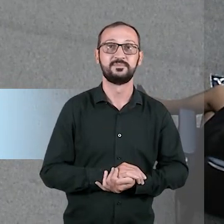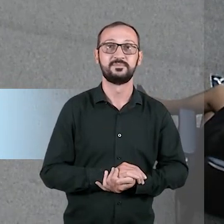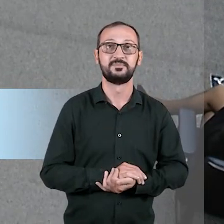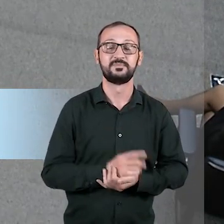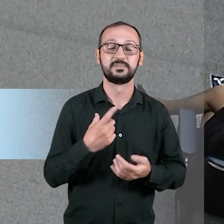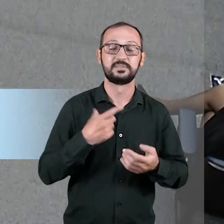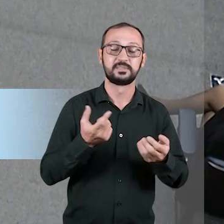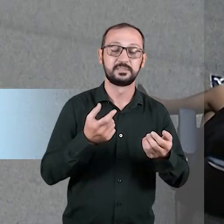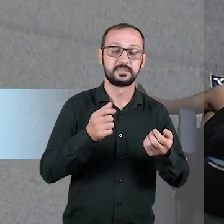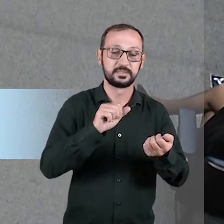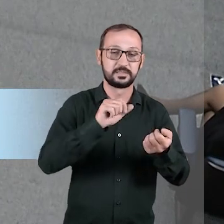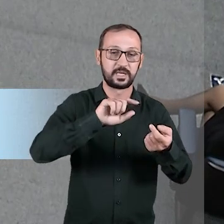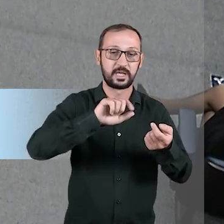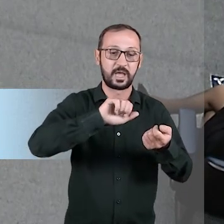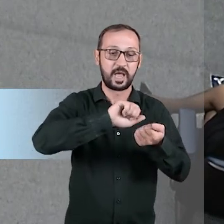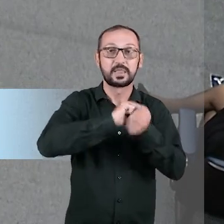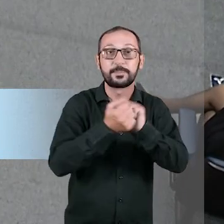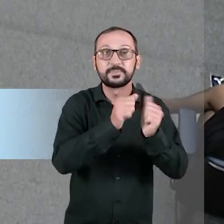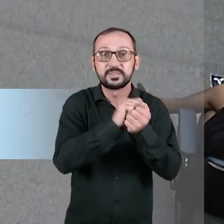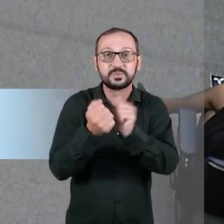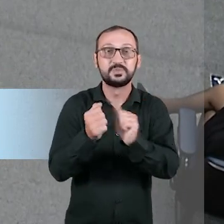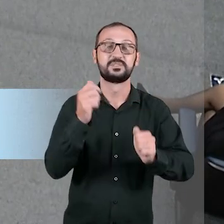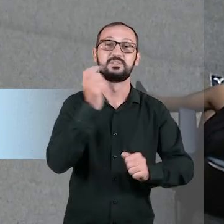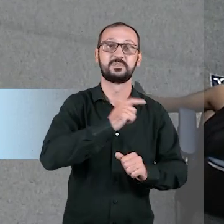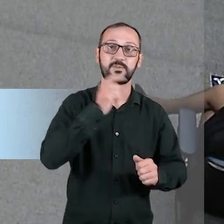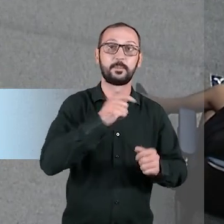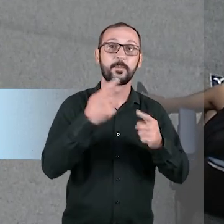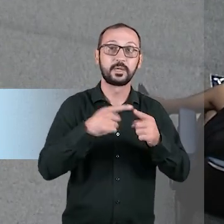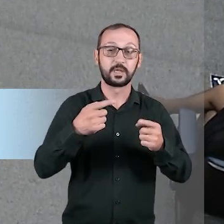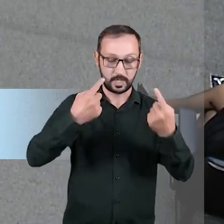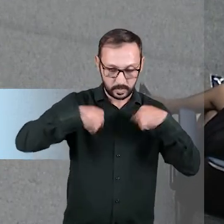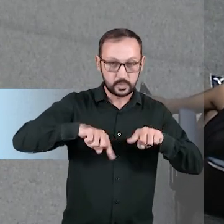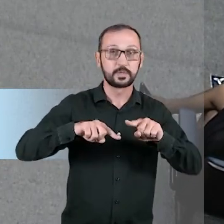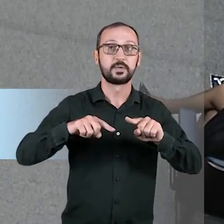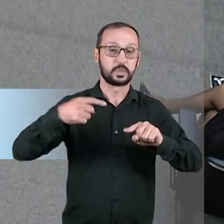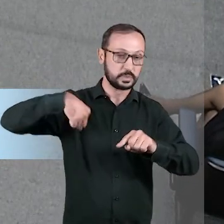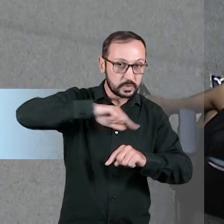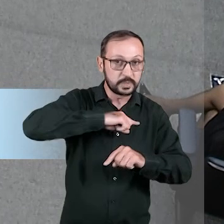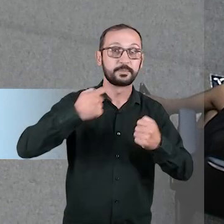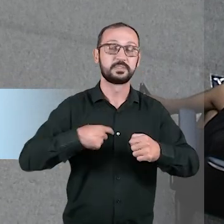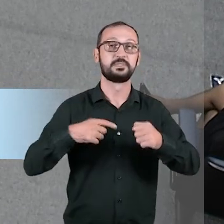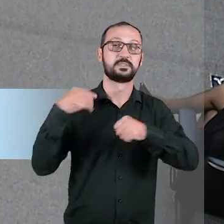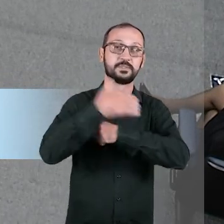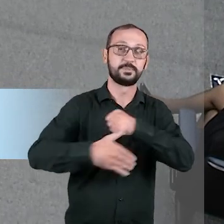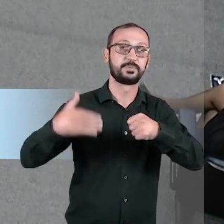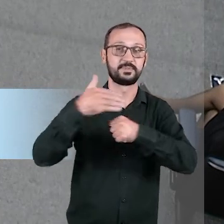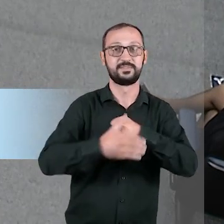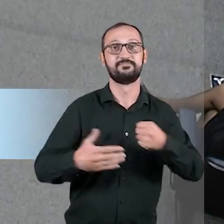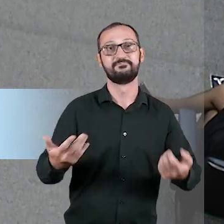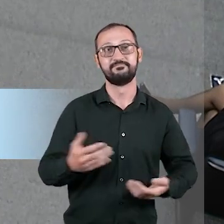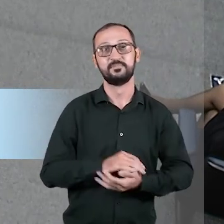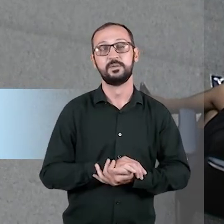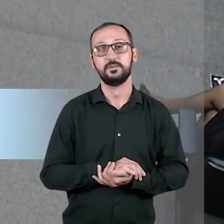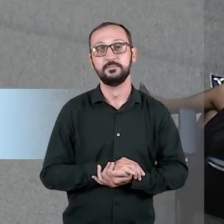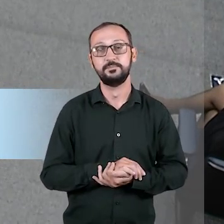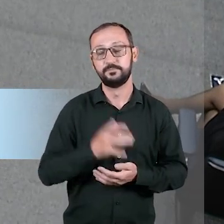né, desses mecanismos que são criados, sim, porque nós precisamos nos proteger de alguma forma, né? Então você se